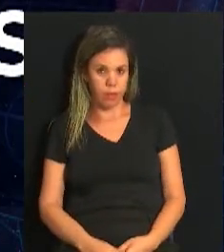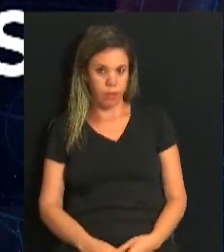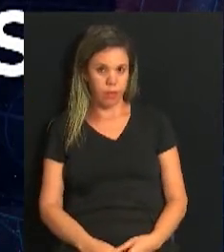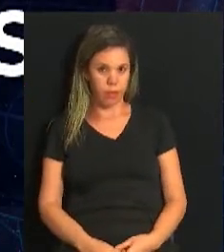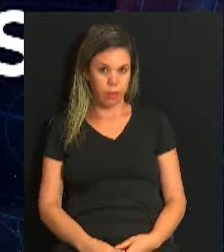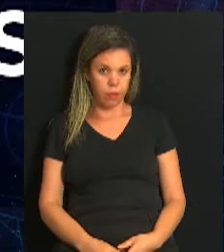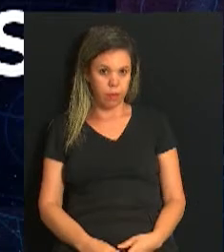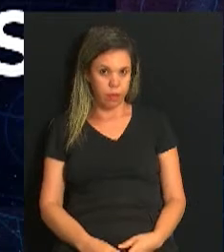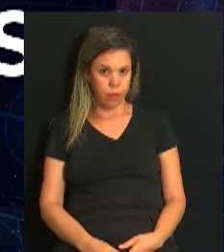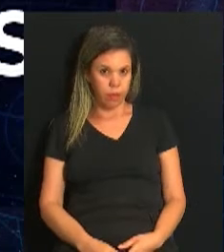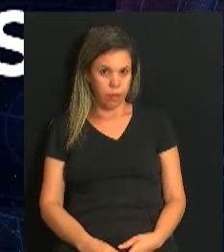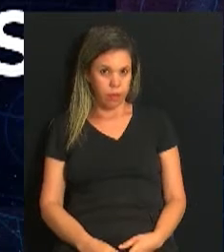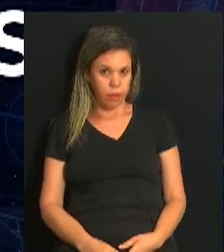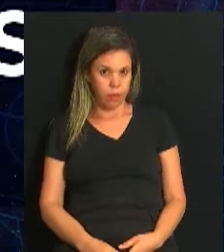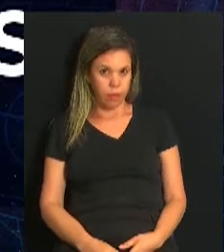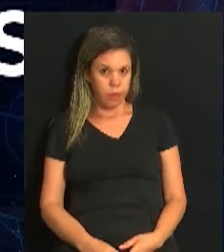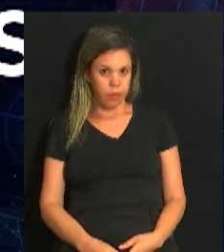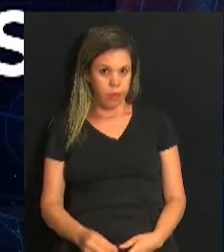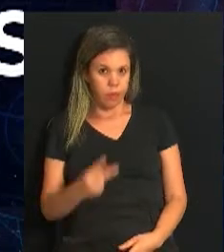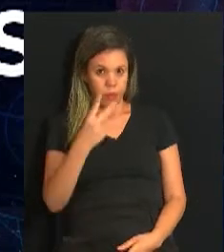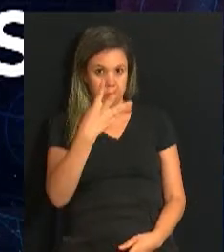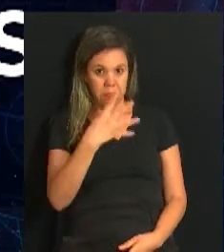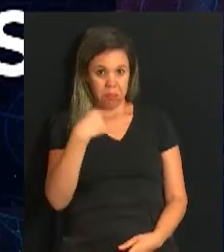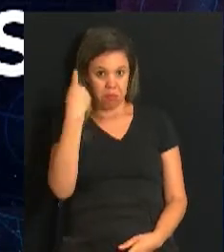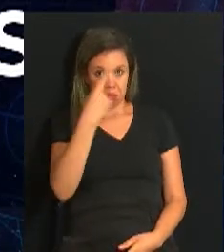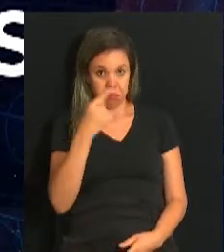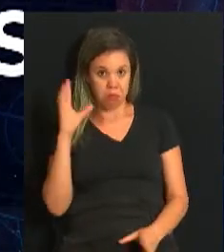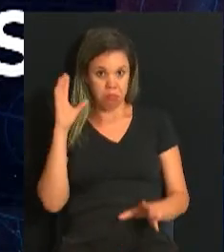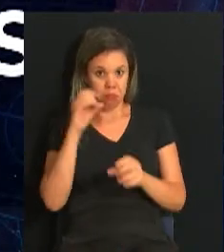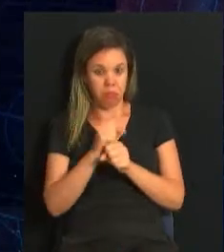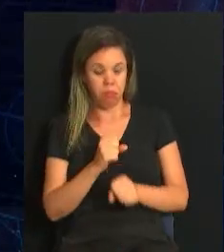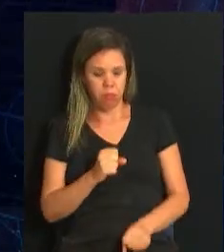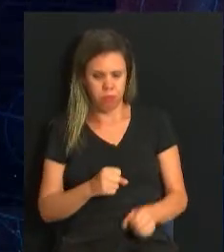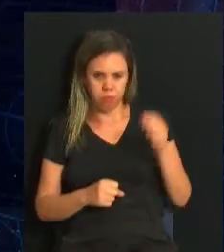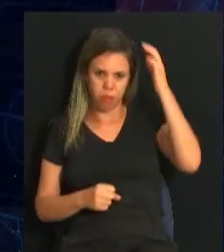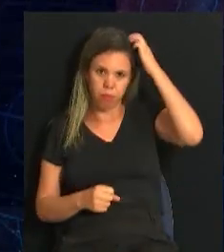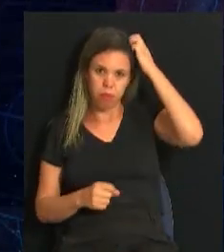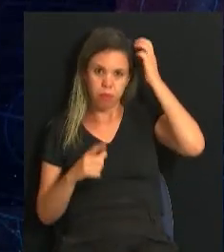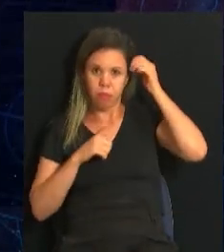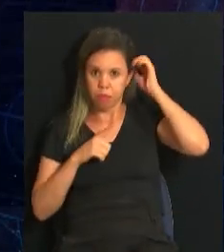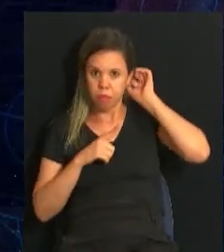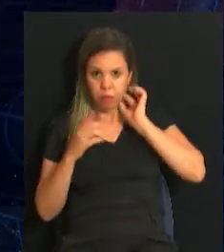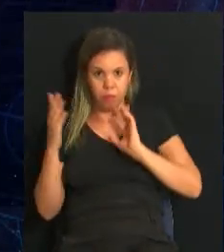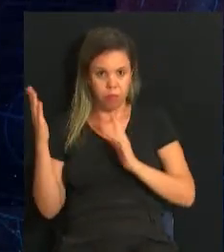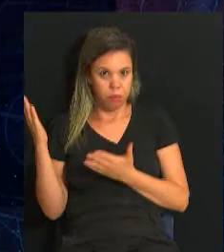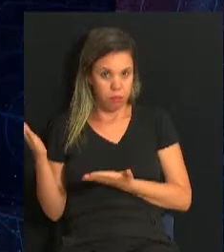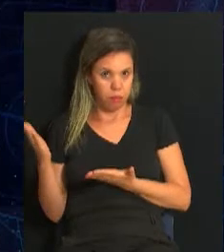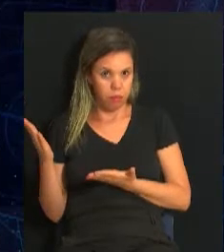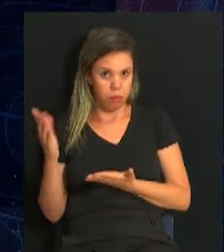casos isso em apenas 24 horas nós temos ainda